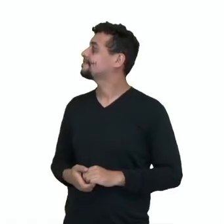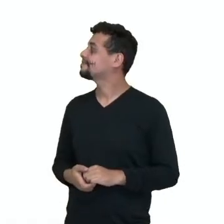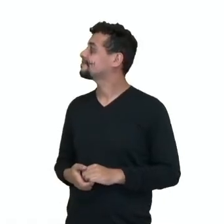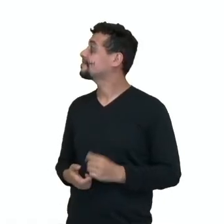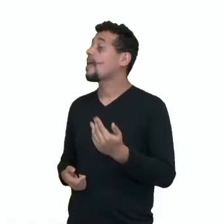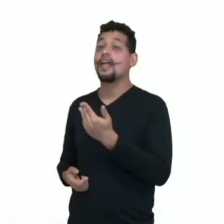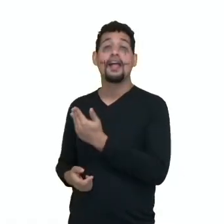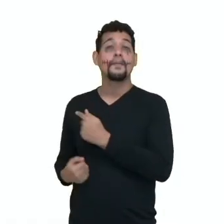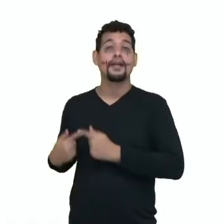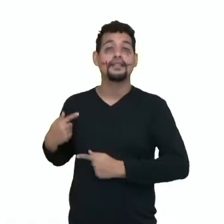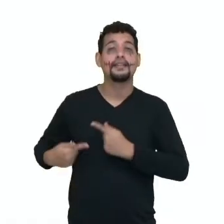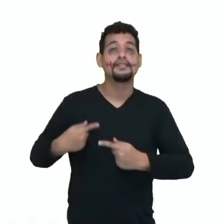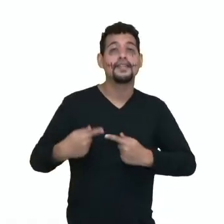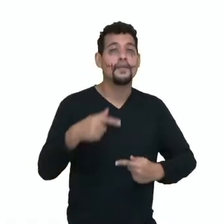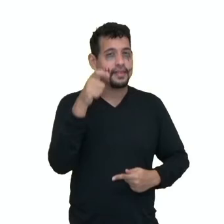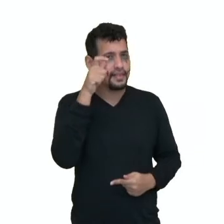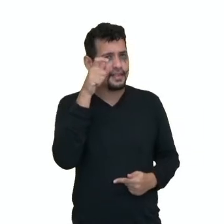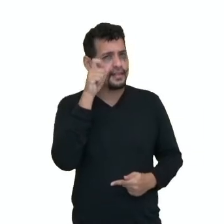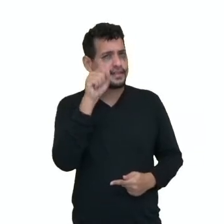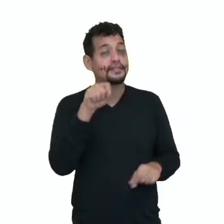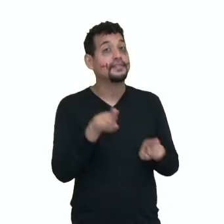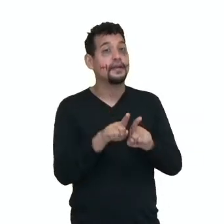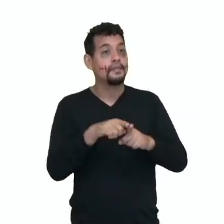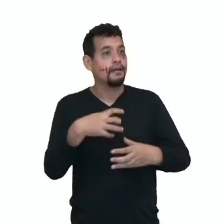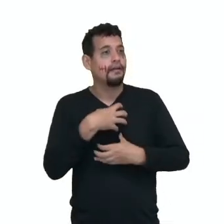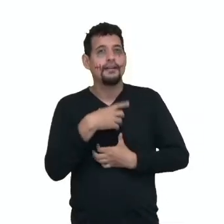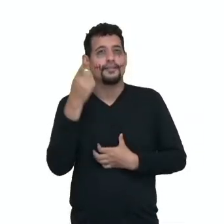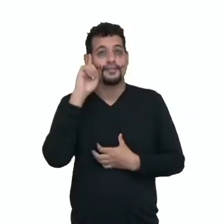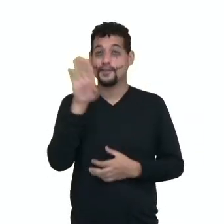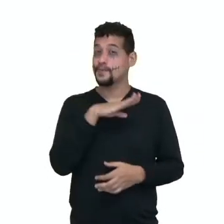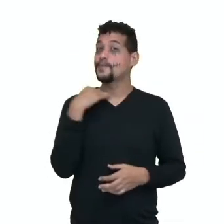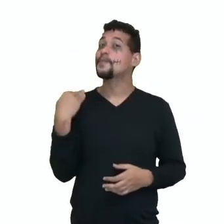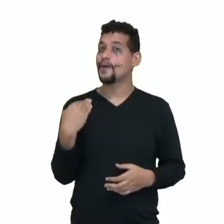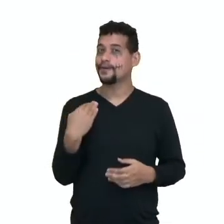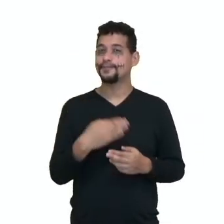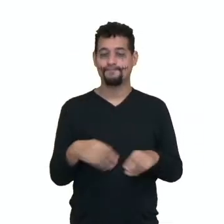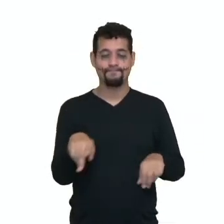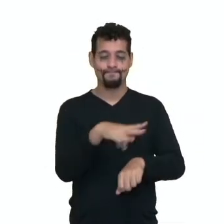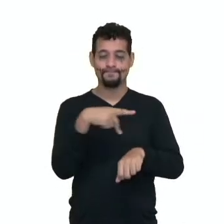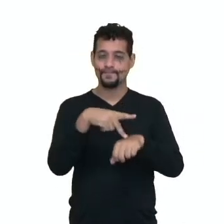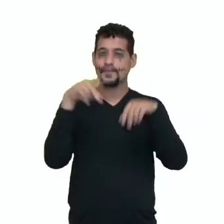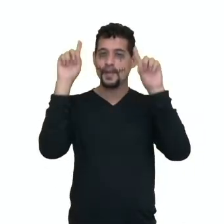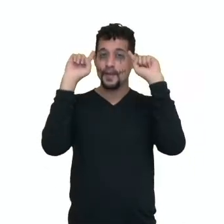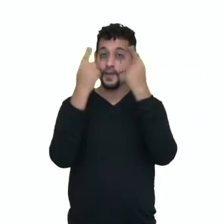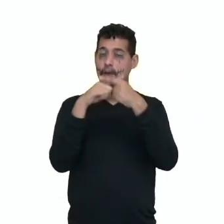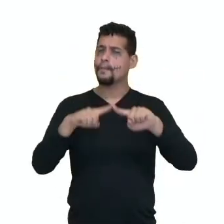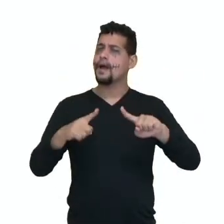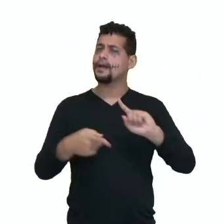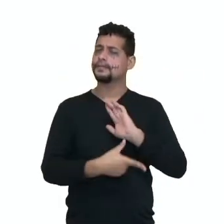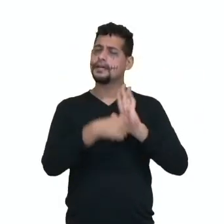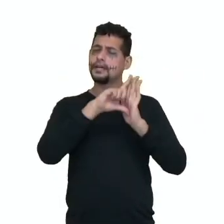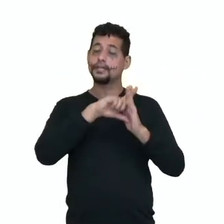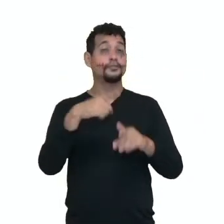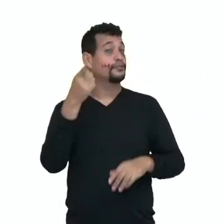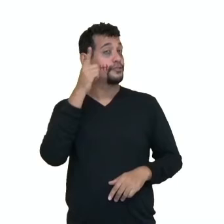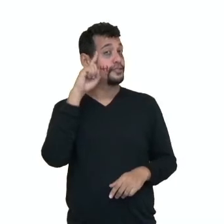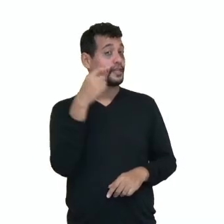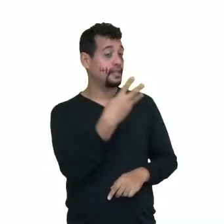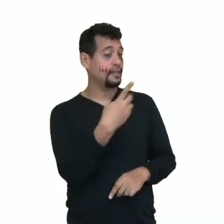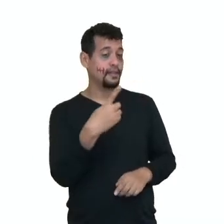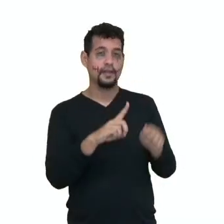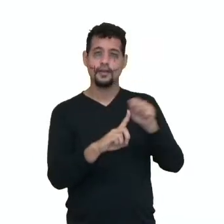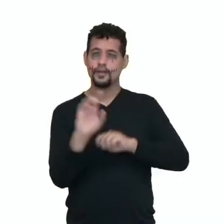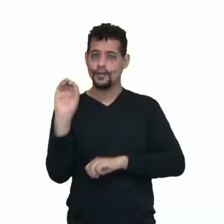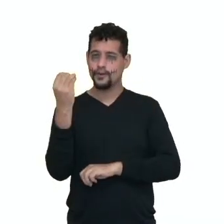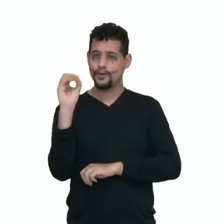das tradições mais interessantes e comoventes do Dia de los Muertos em México. Antes del día 31 de octubre, las